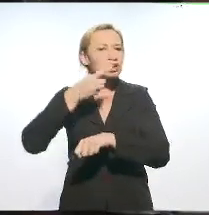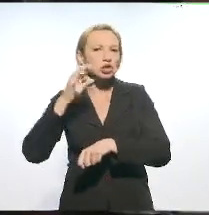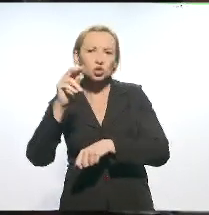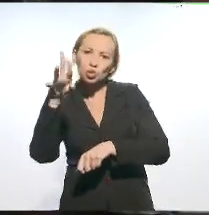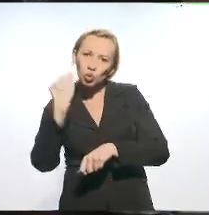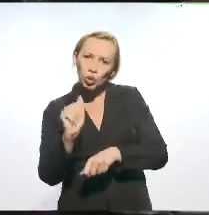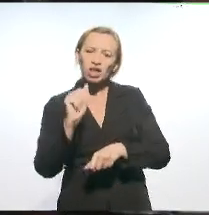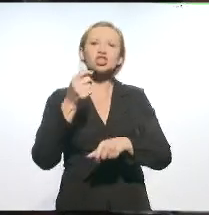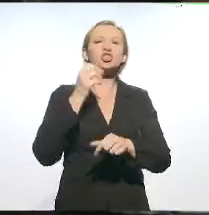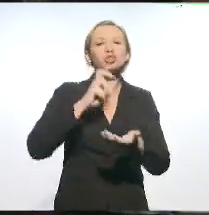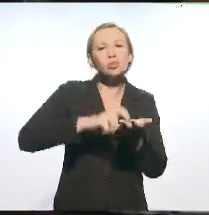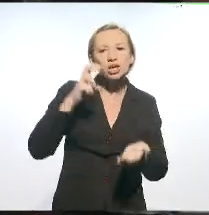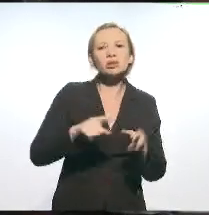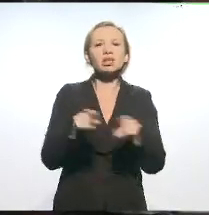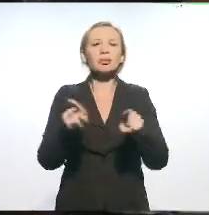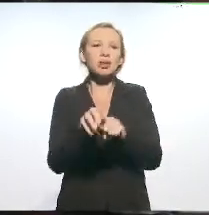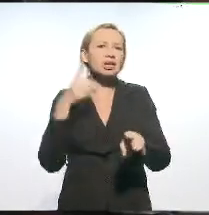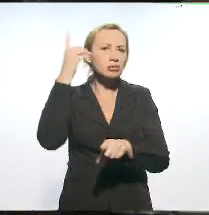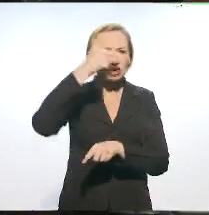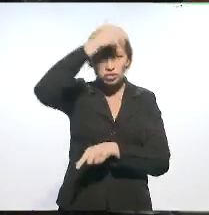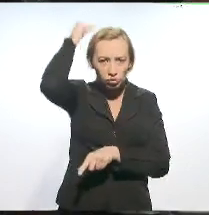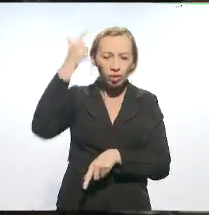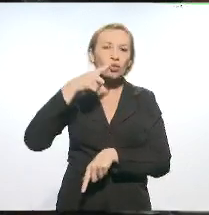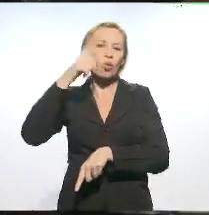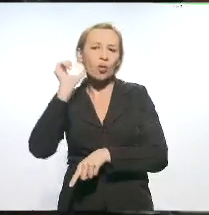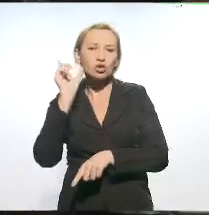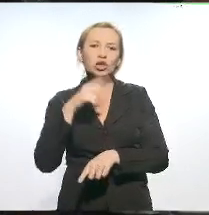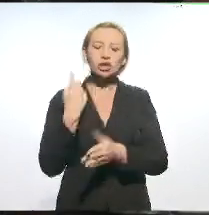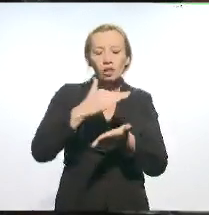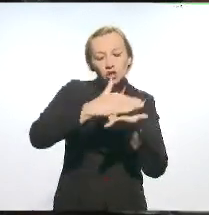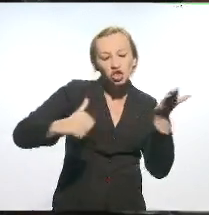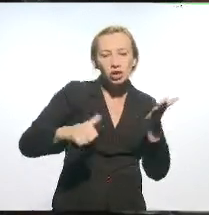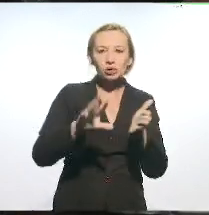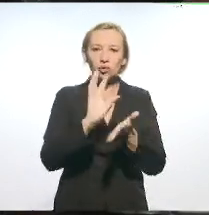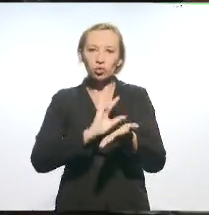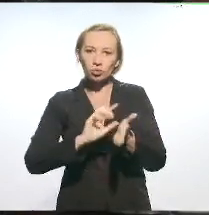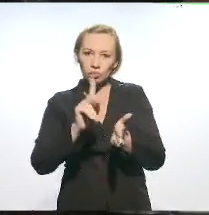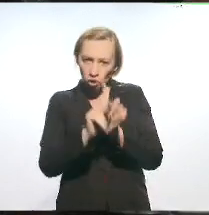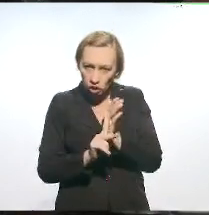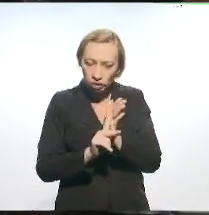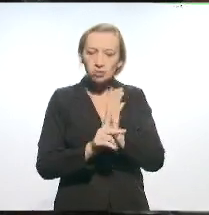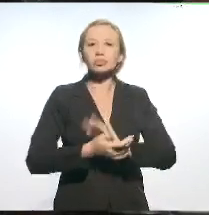pela manhã, conversei com o Luiz Paulo no dia de ontem. Nós estamos retirando o projeto.